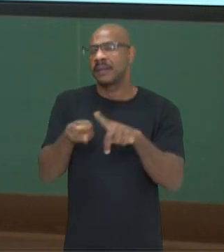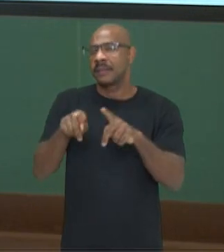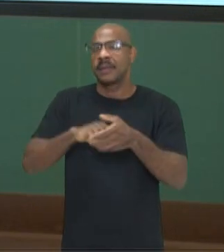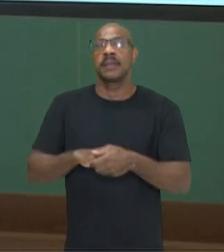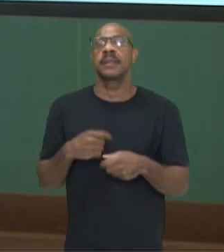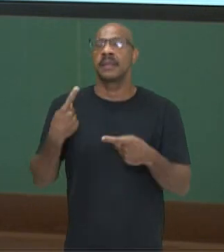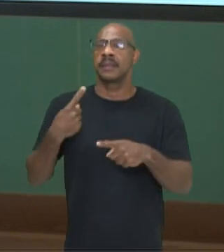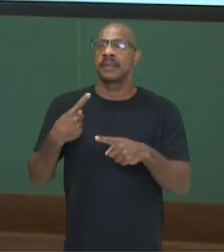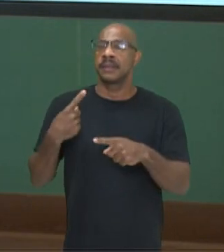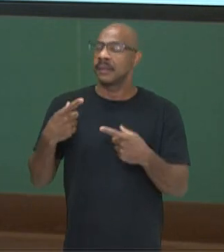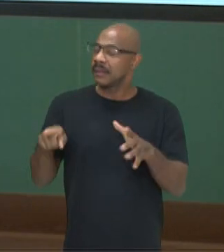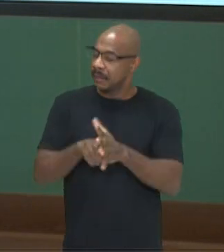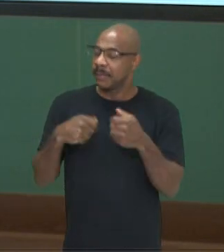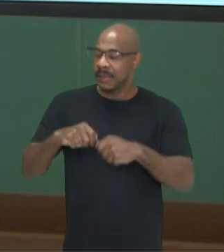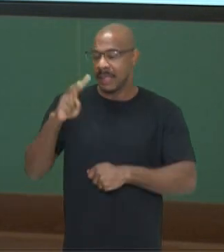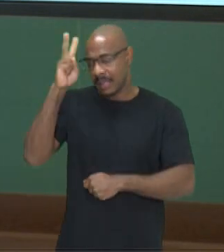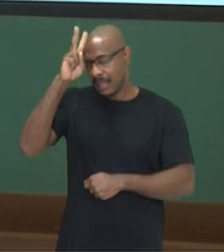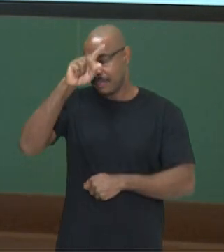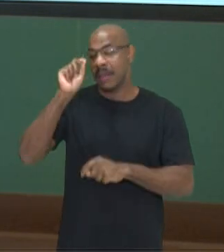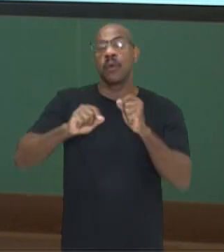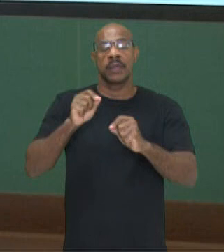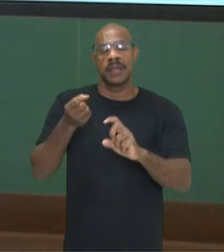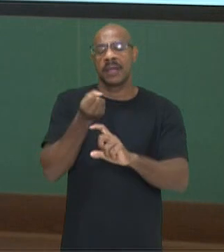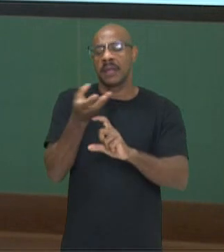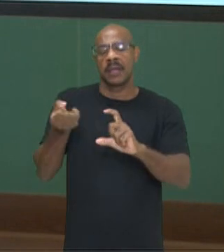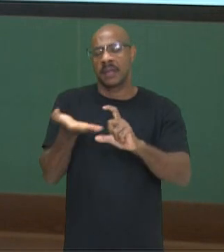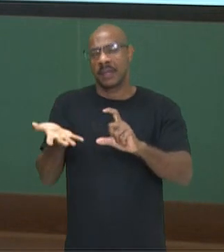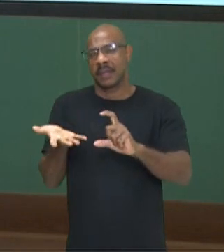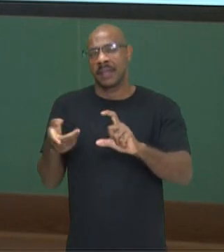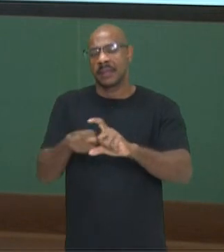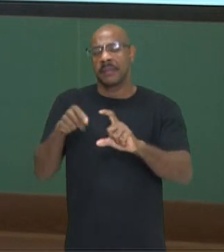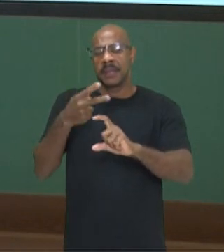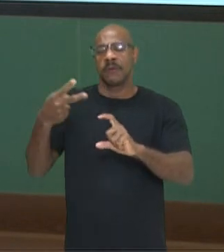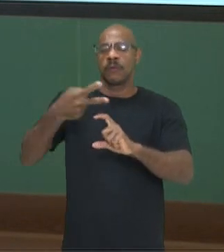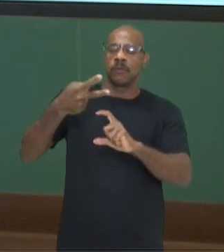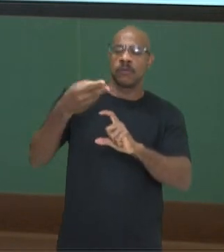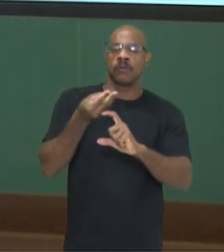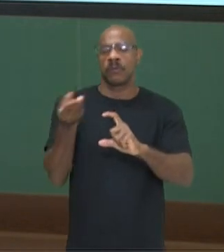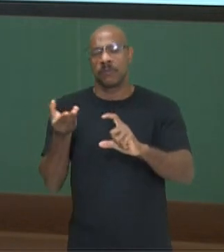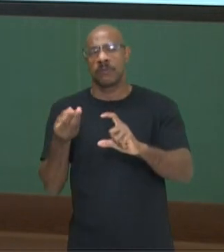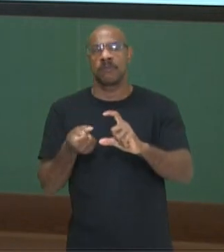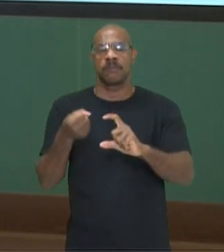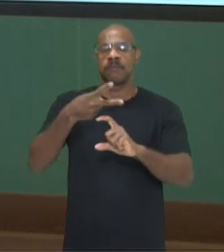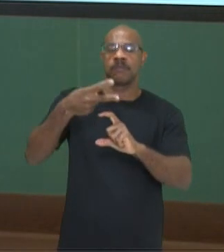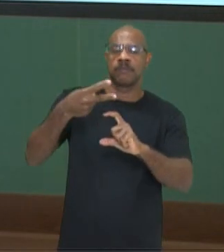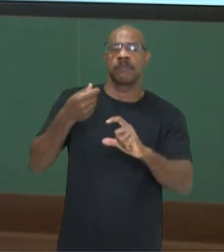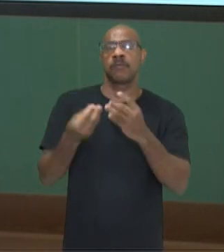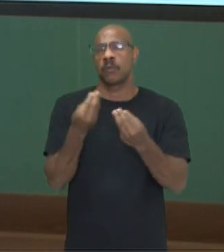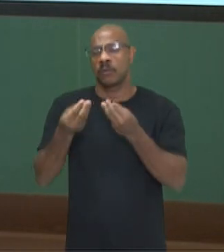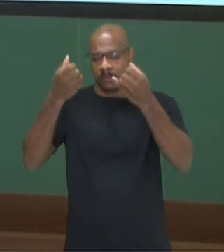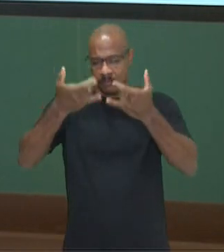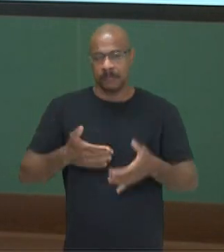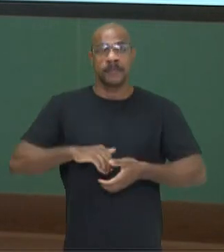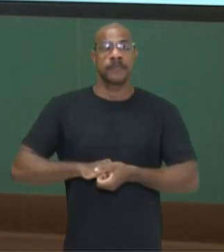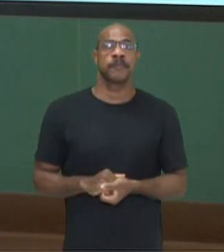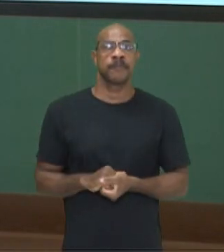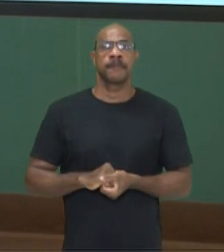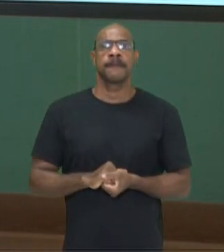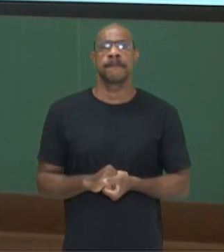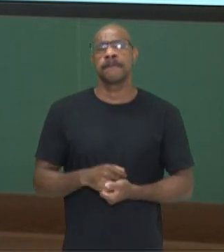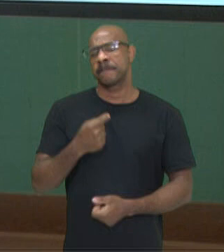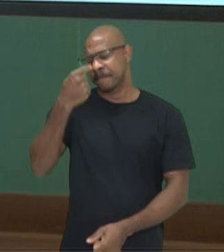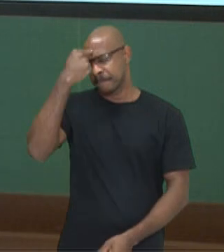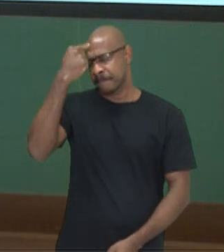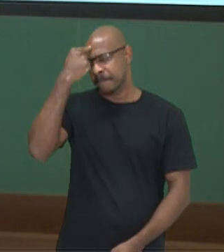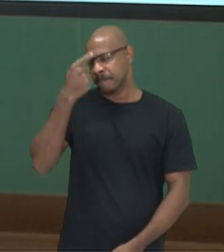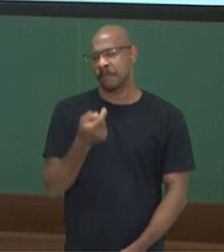do conceito de potência elevado à segunda potência, tá? Ou elevado ao quadrado, certo? Vamos